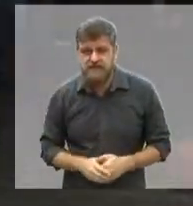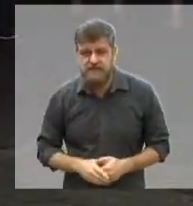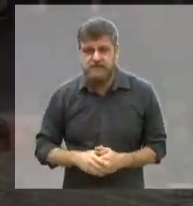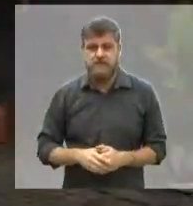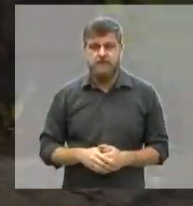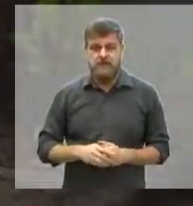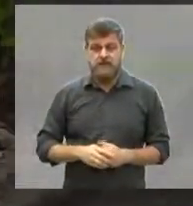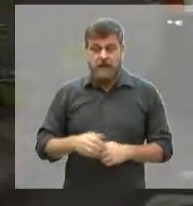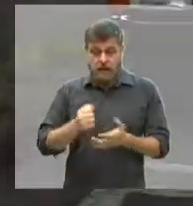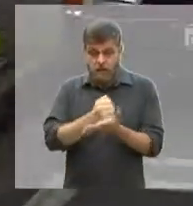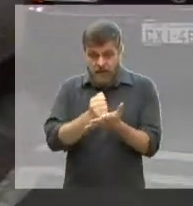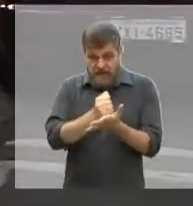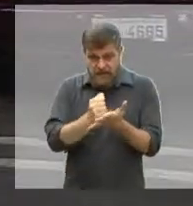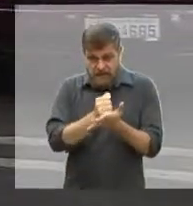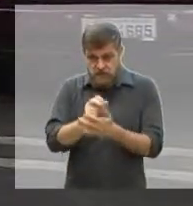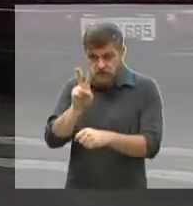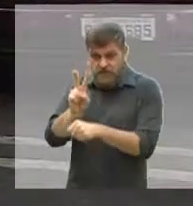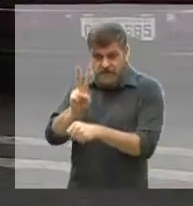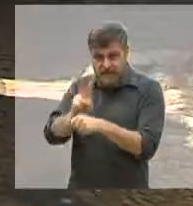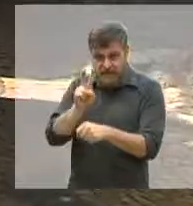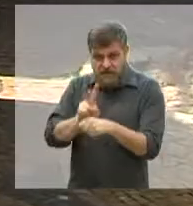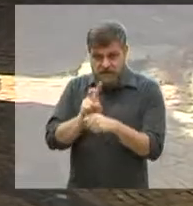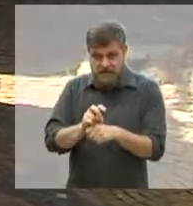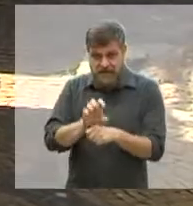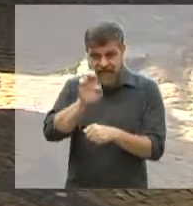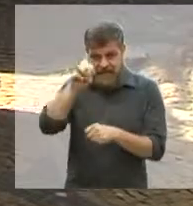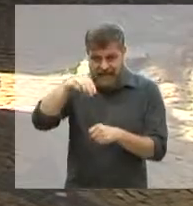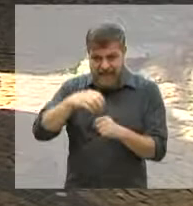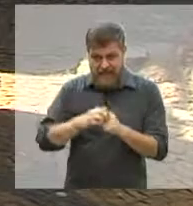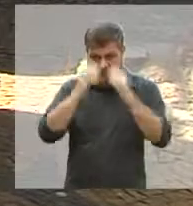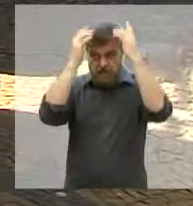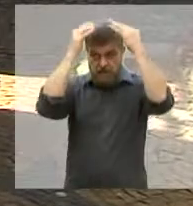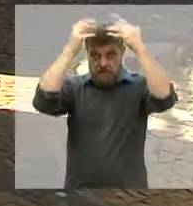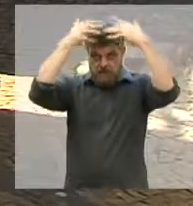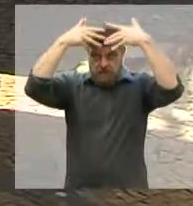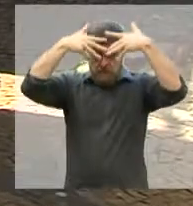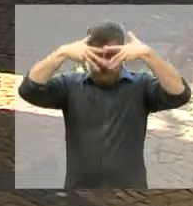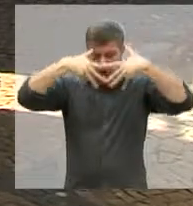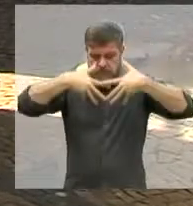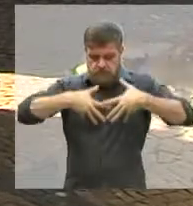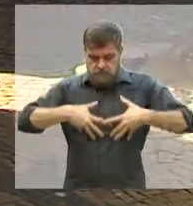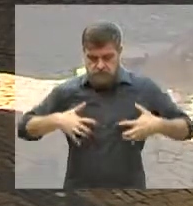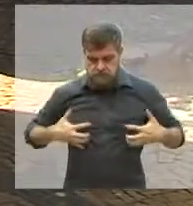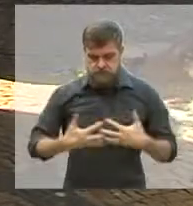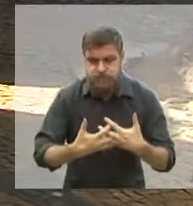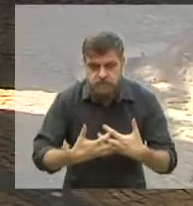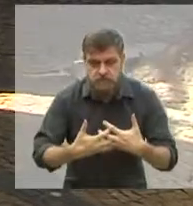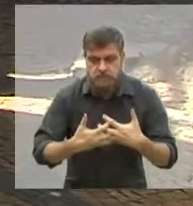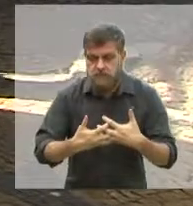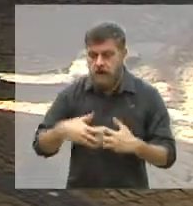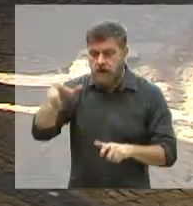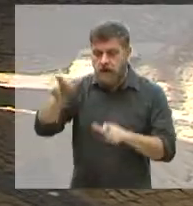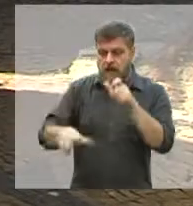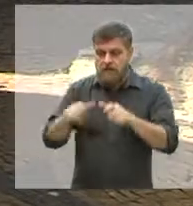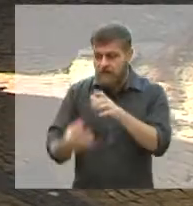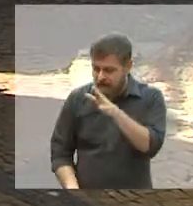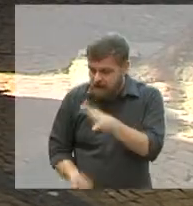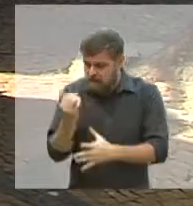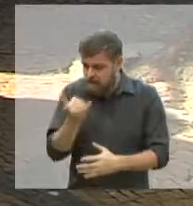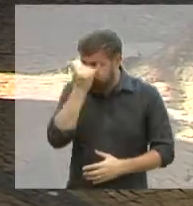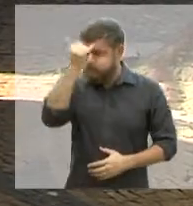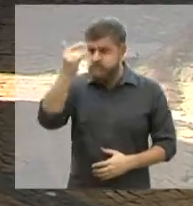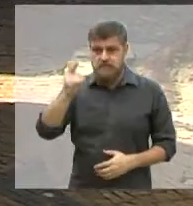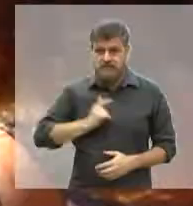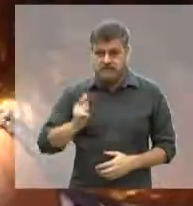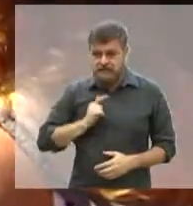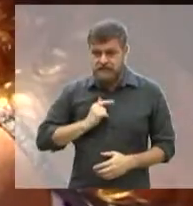Gilenya, que é um medicamento usado para tratar a esclerose múltipla, que é uma doença que, quando você interrompe o tratamento, as pessoas evoluem com crises que